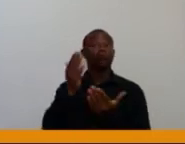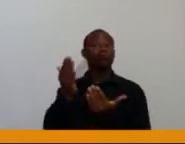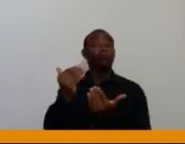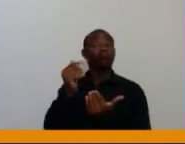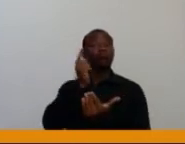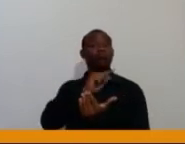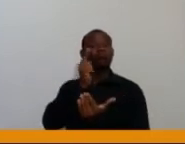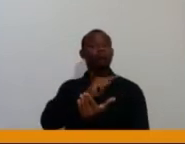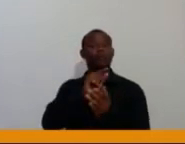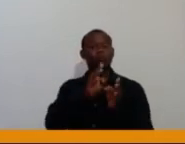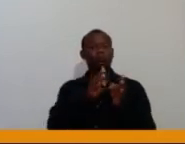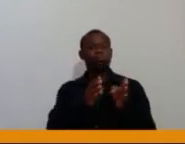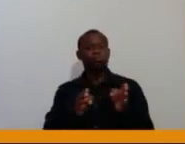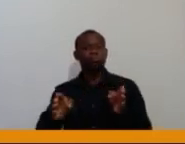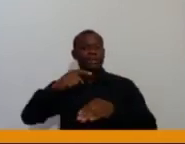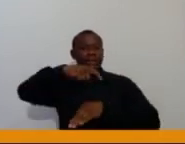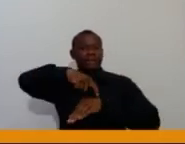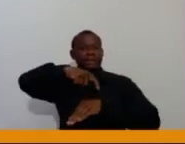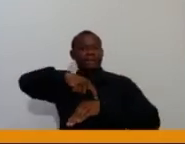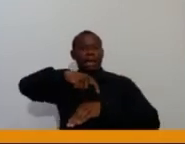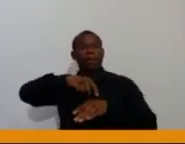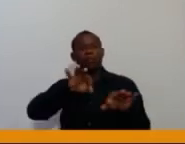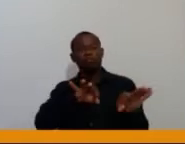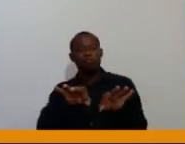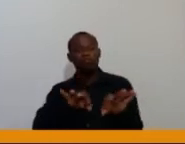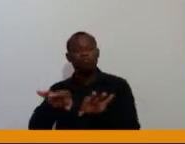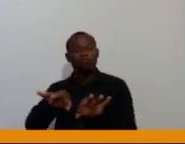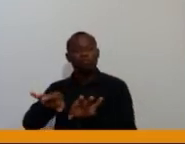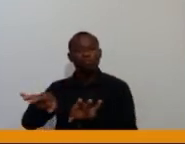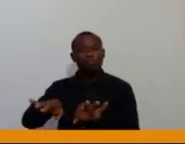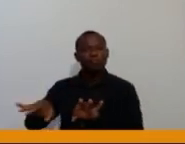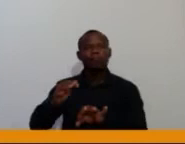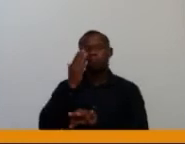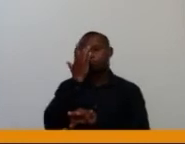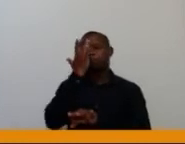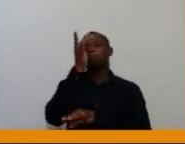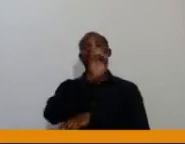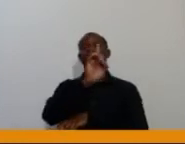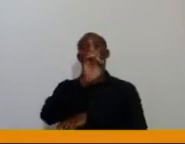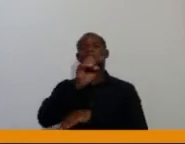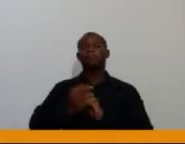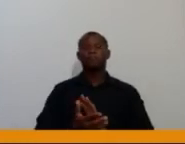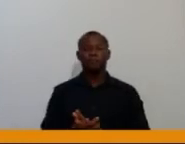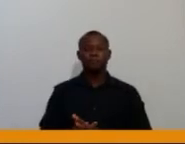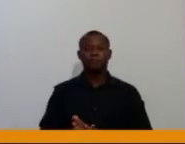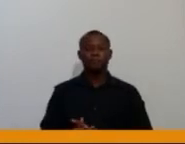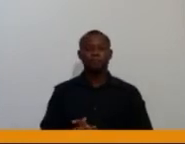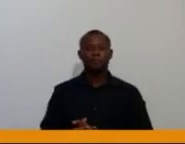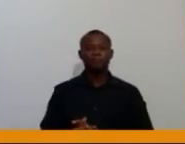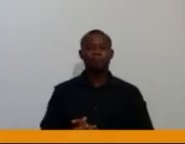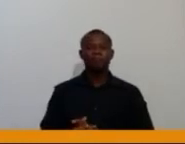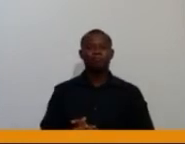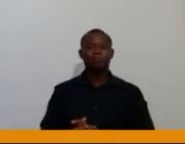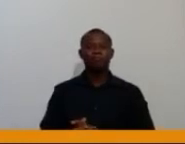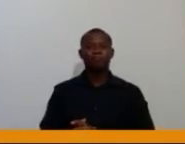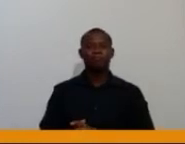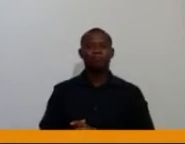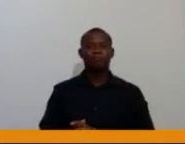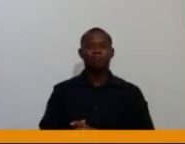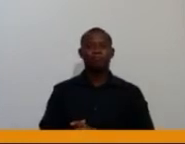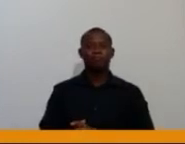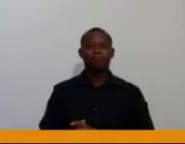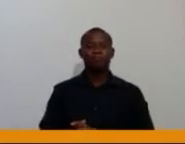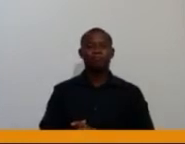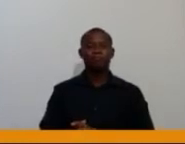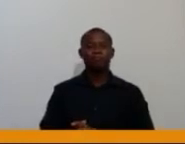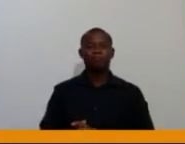a distância, usando tecnologia, poderá fazer seu tempo na sua hora, né? Então, não